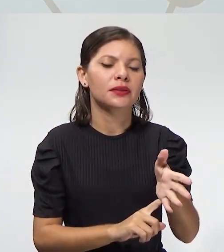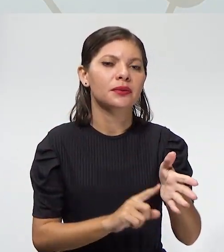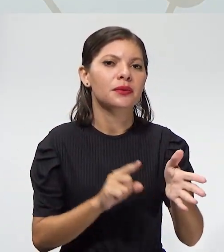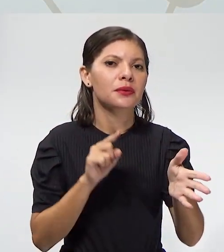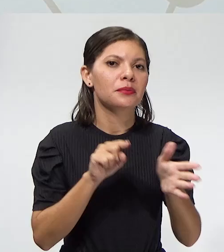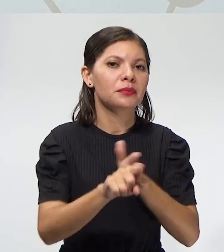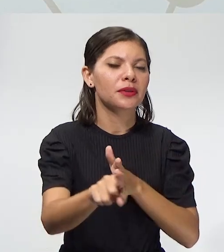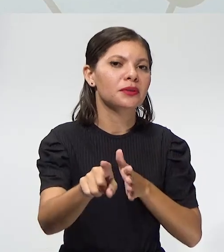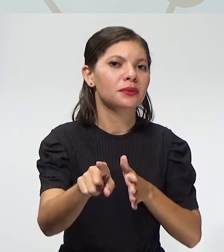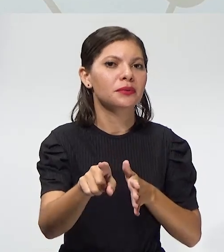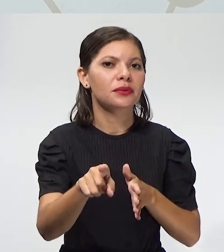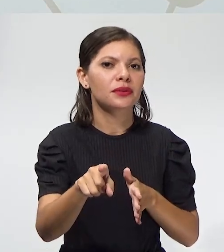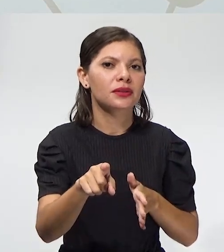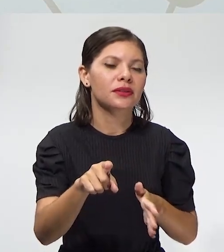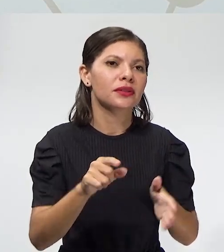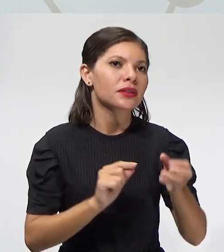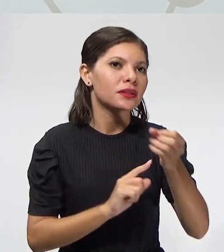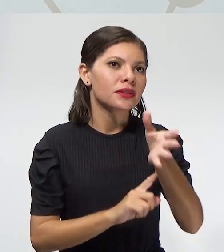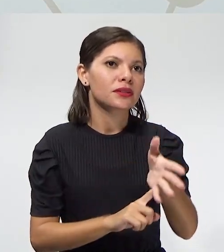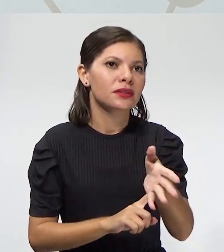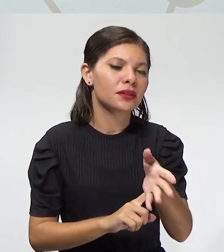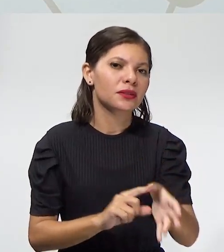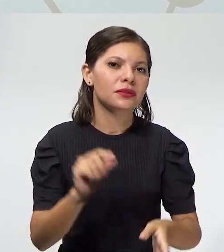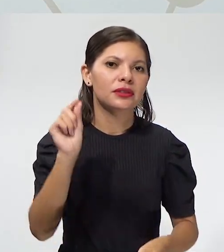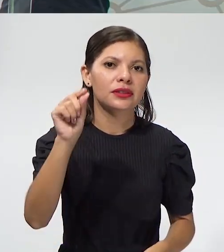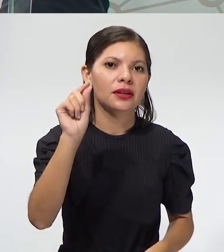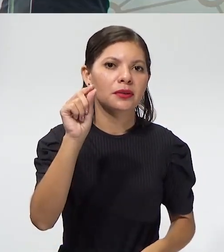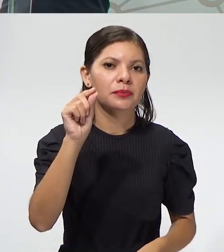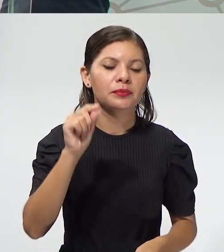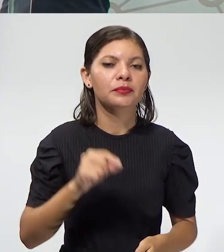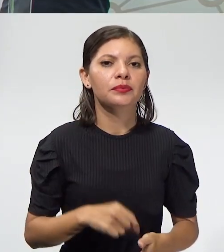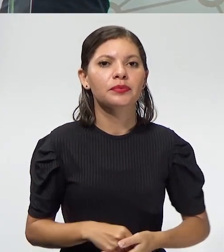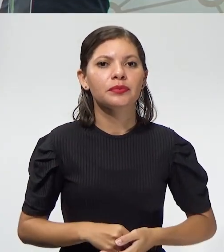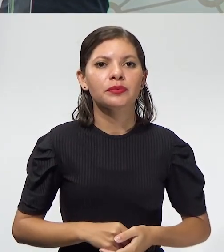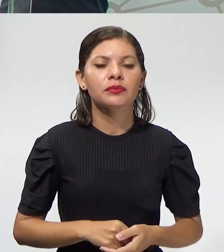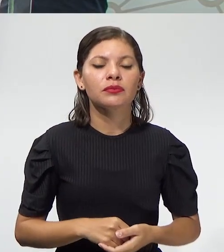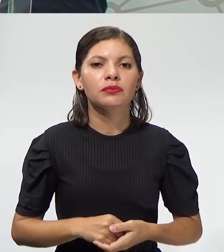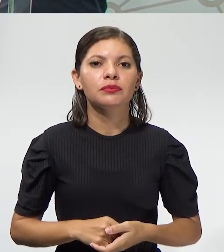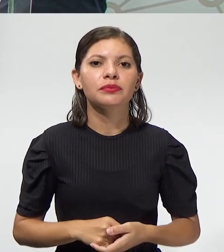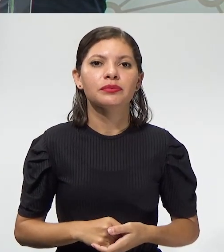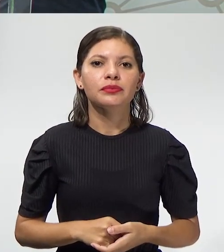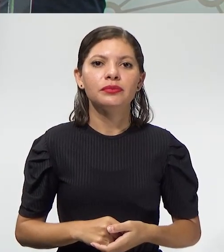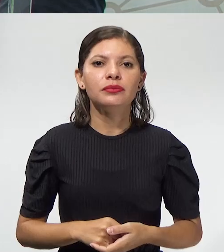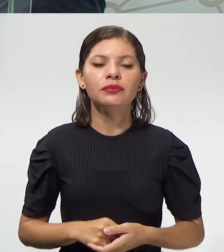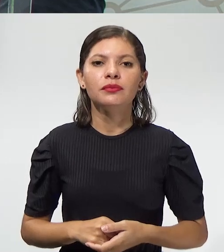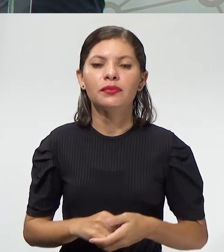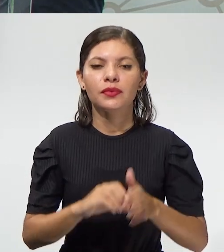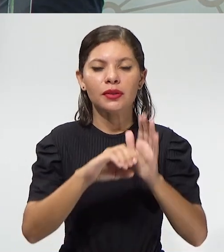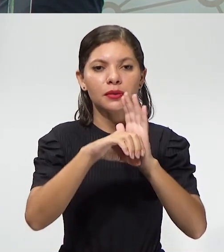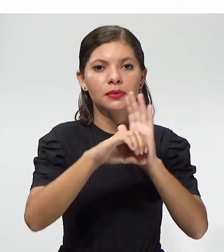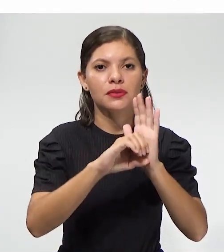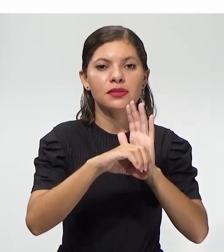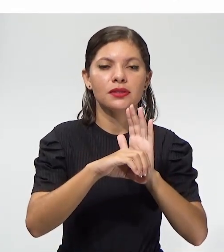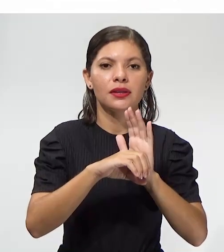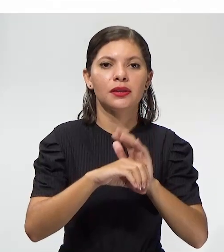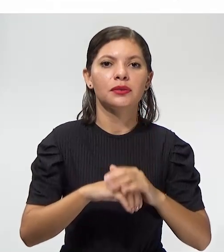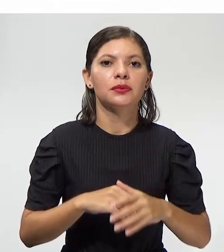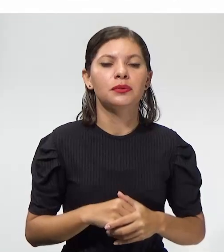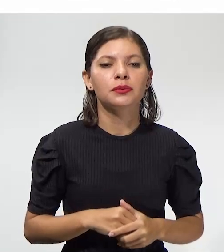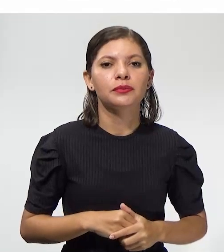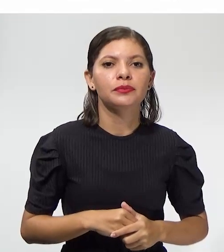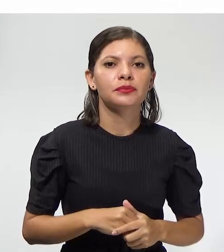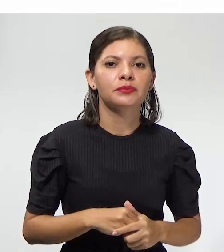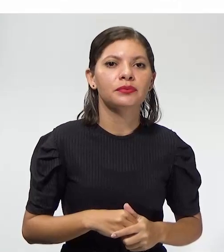extensão? Então, a pergunta, né? O que é, de fato, extensão, professor? Bom, a gente tem ela como